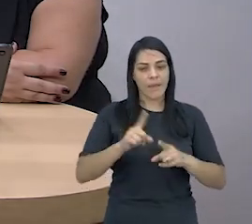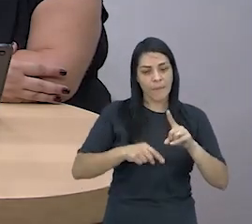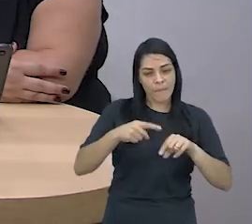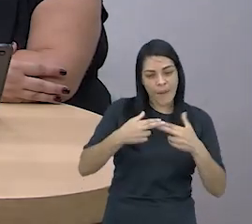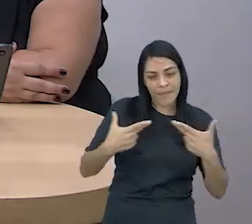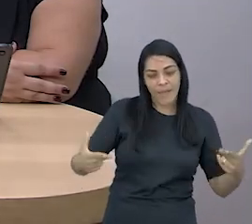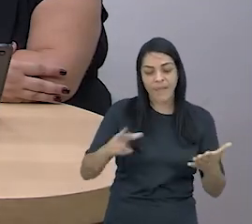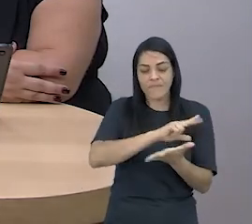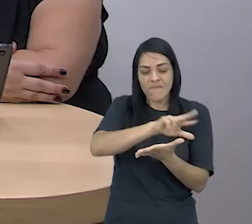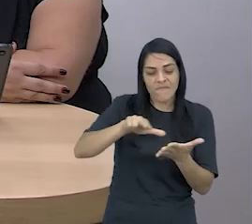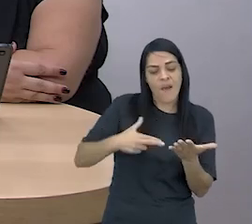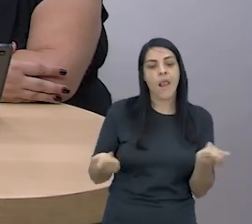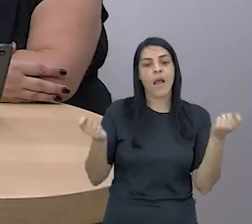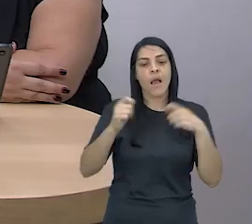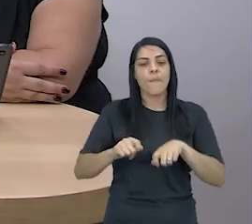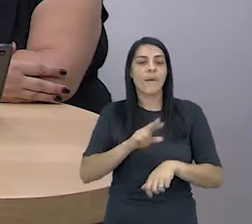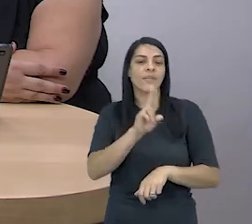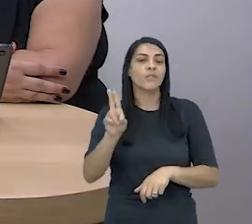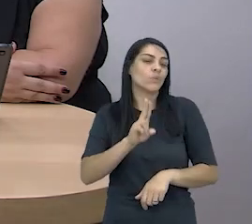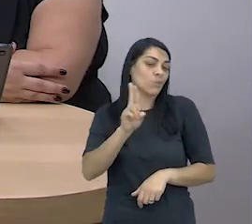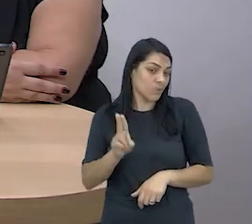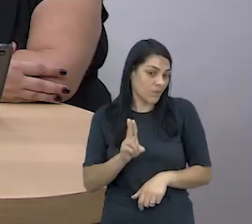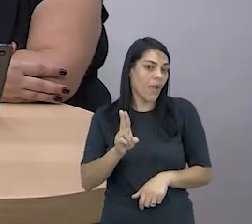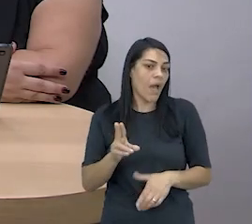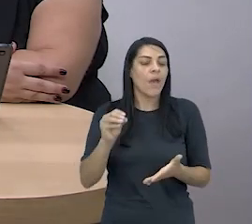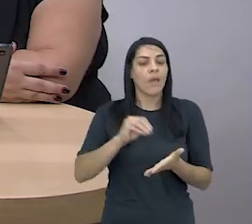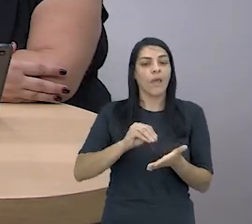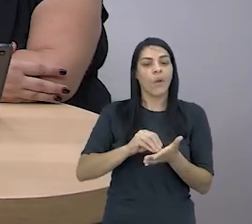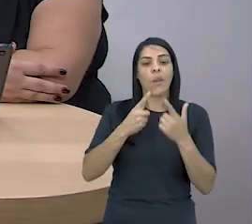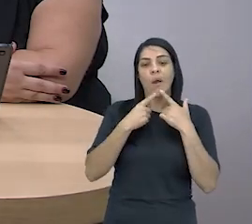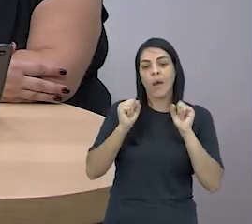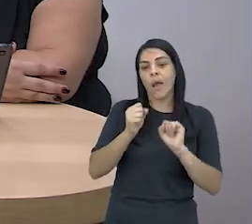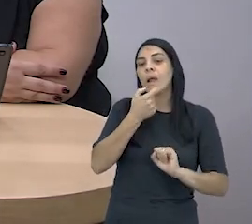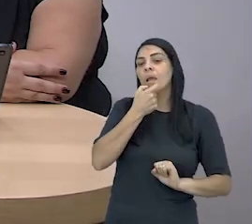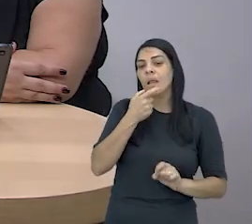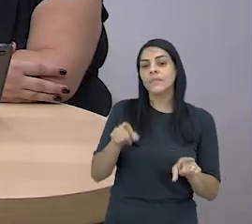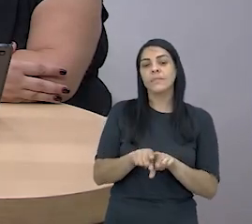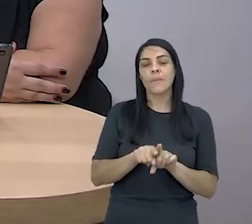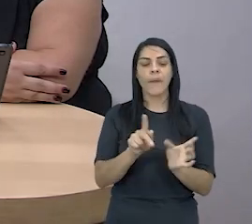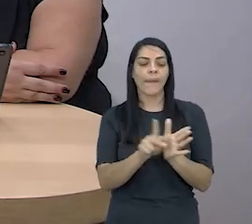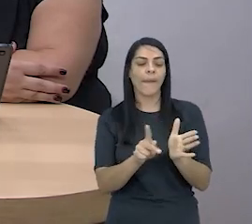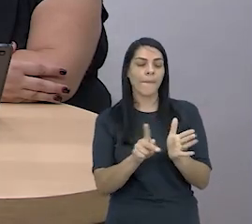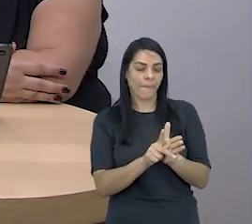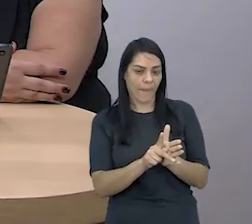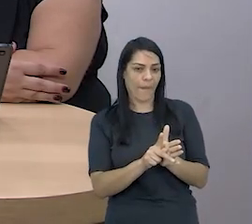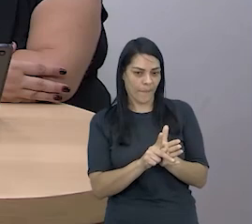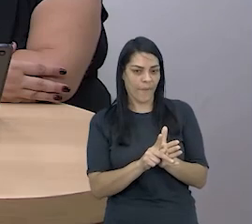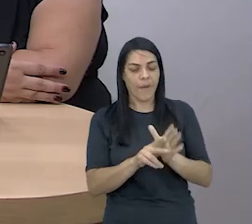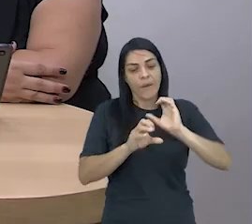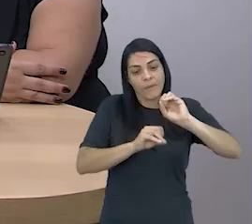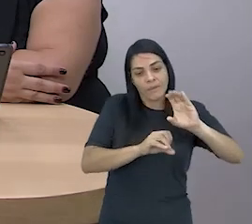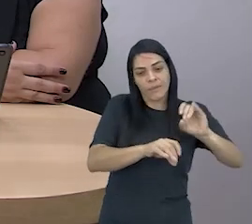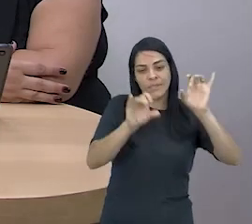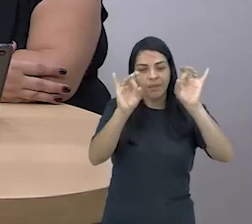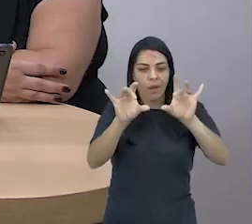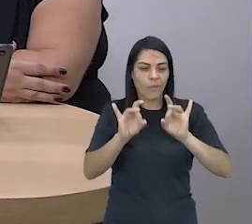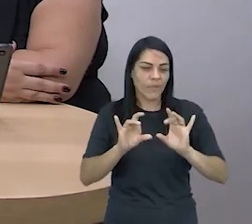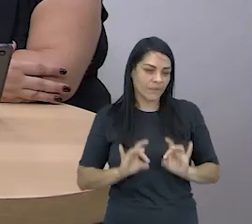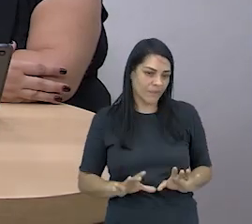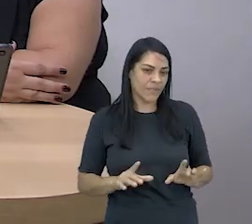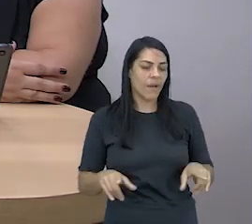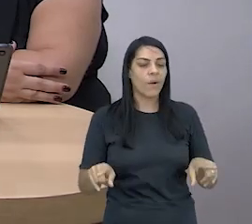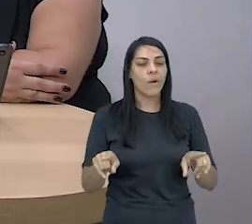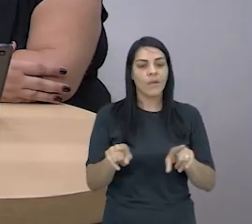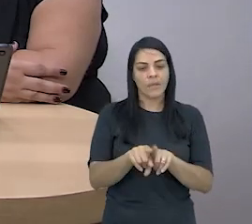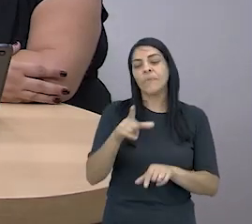pode utilizar, né? Que a gente pode colocar em inglês, que também é próprio da educação especial, né? A gente também teve uma